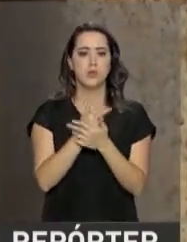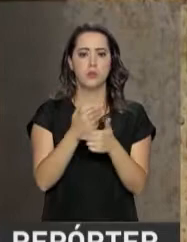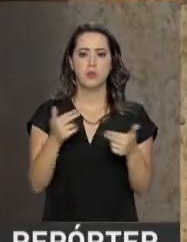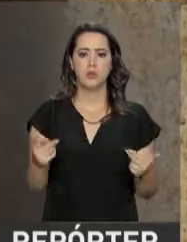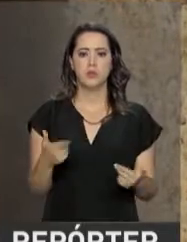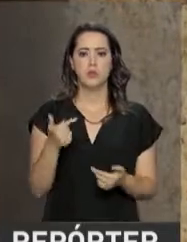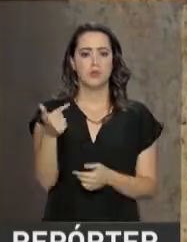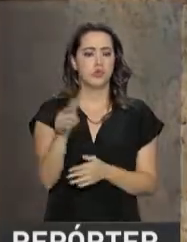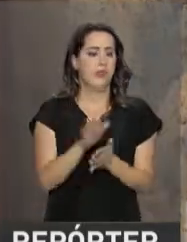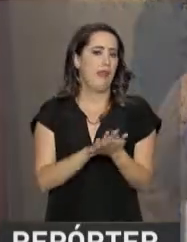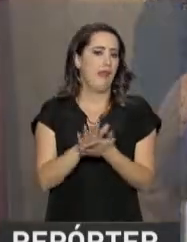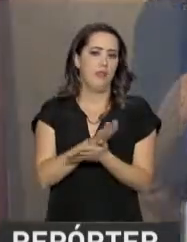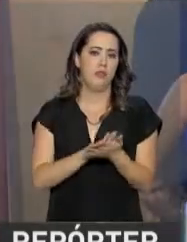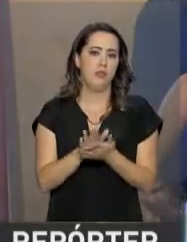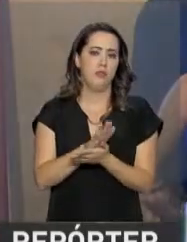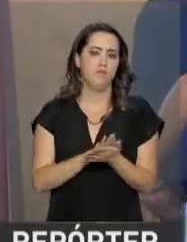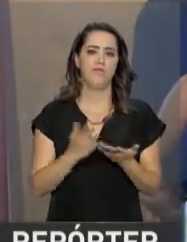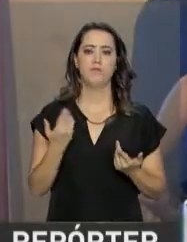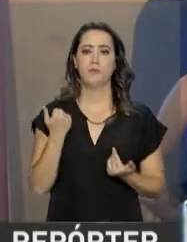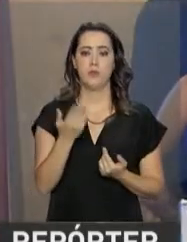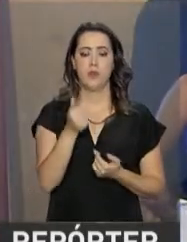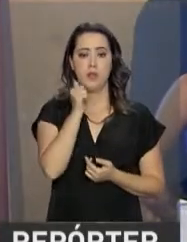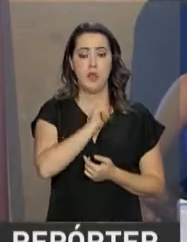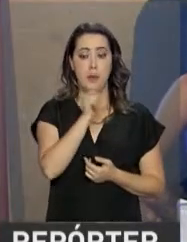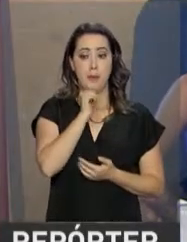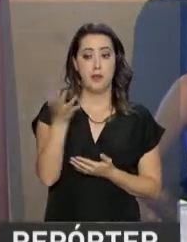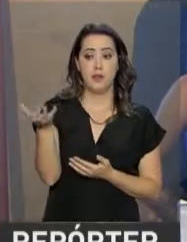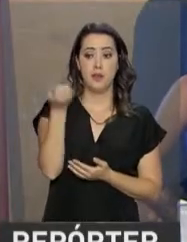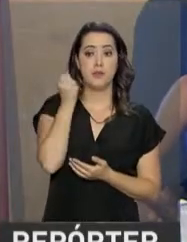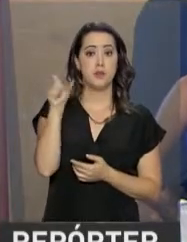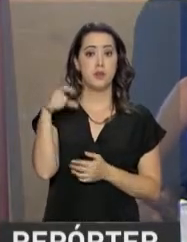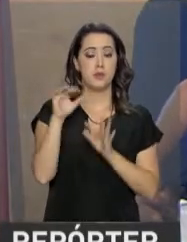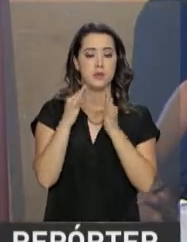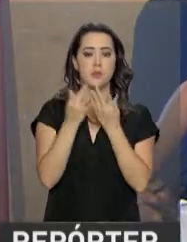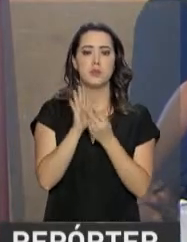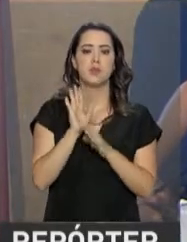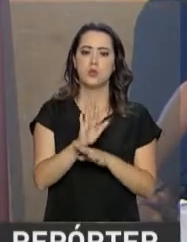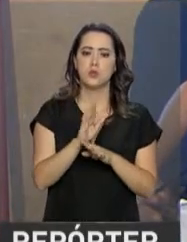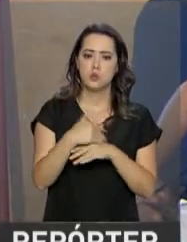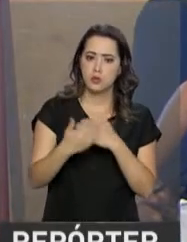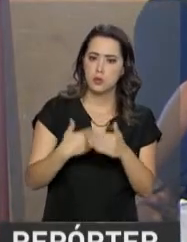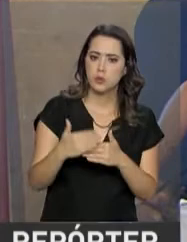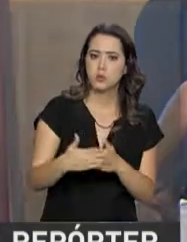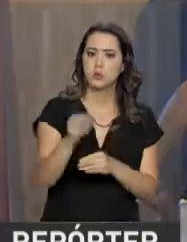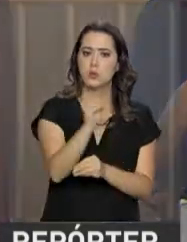antes não tinha nem um fogão para fazer uma comida. E a mãe recebendo a Bolsa Família já é um cumprimento que ajuda a manter a criança